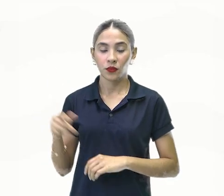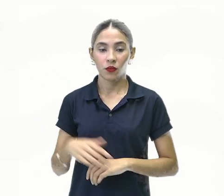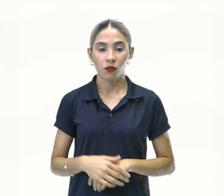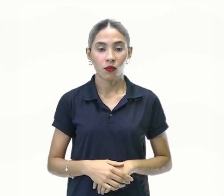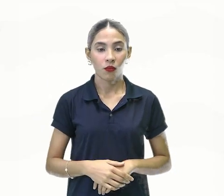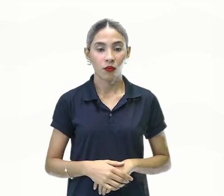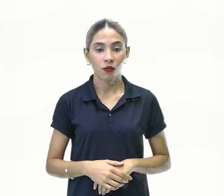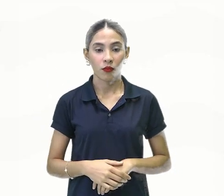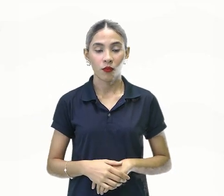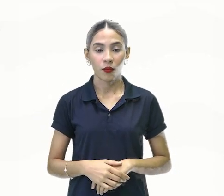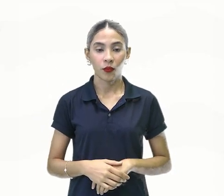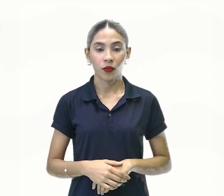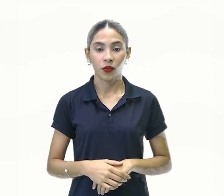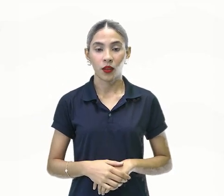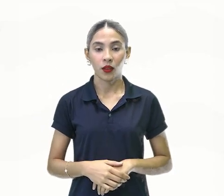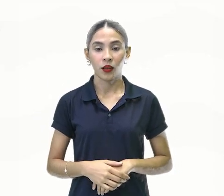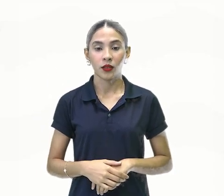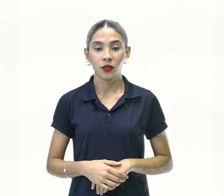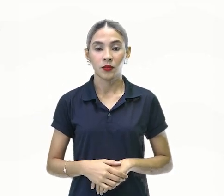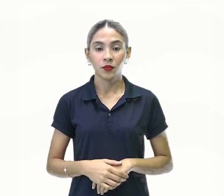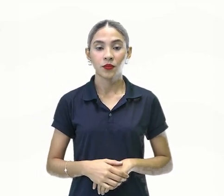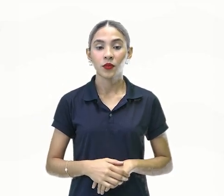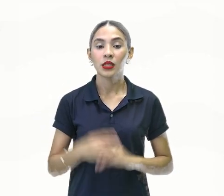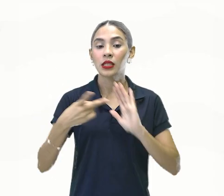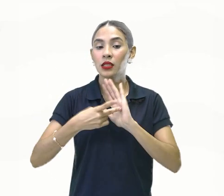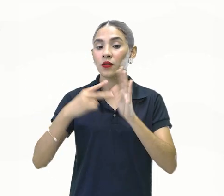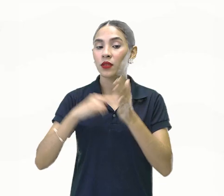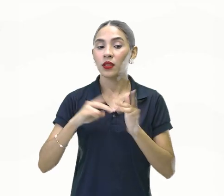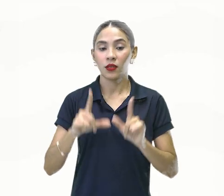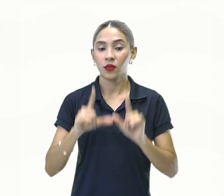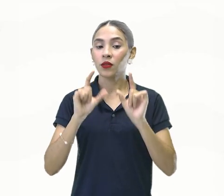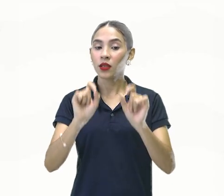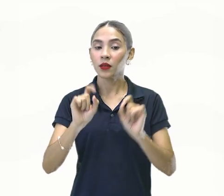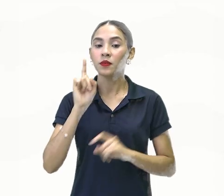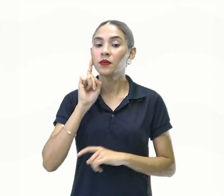or breastfeeding. O que está escrito aqui?